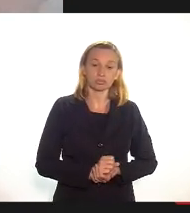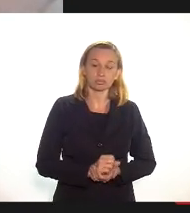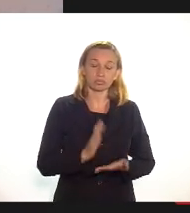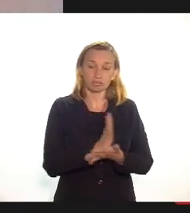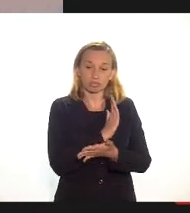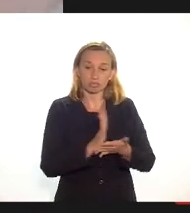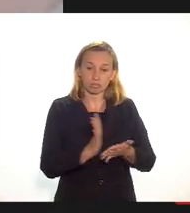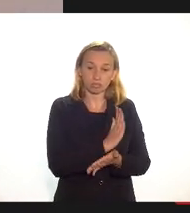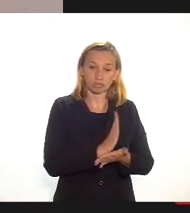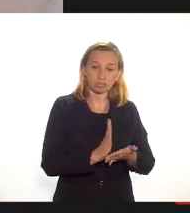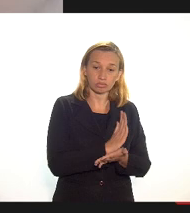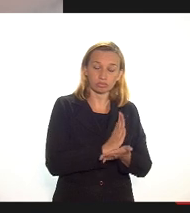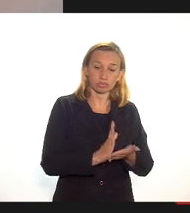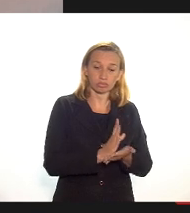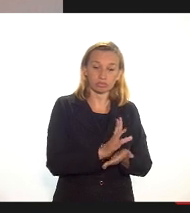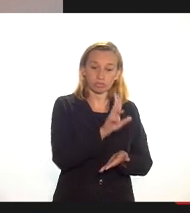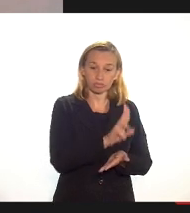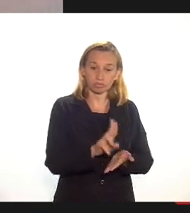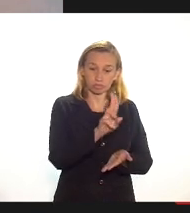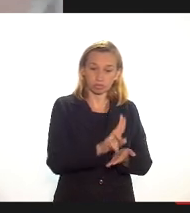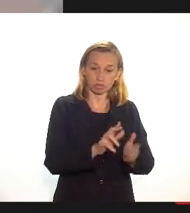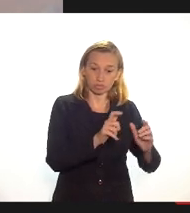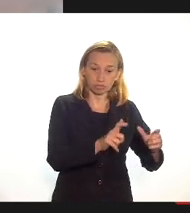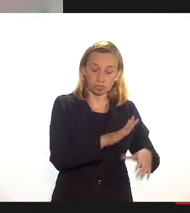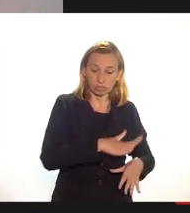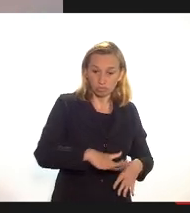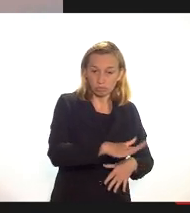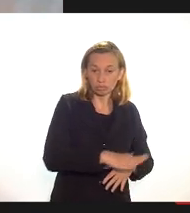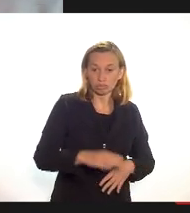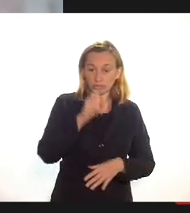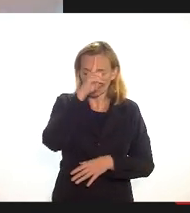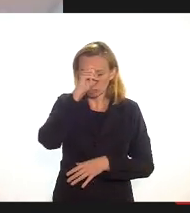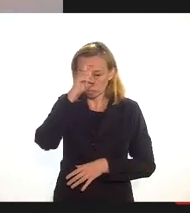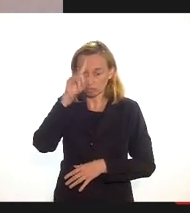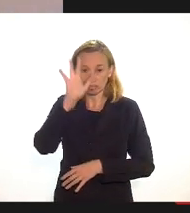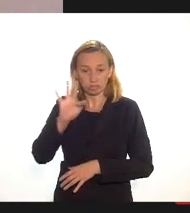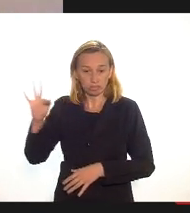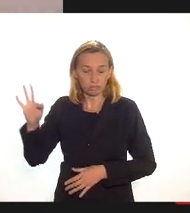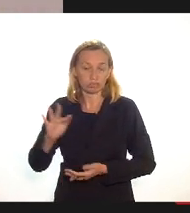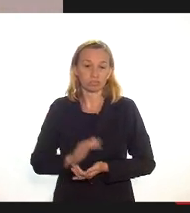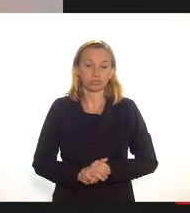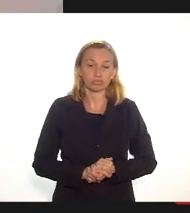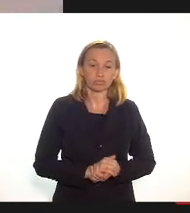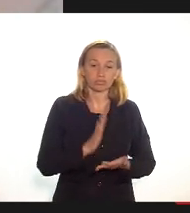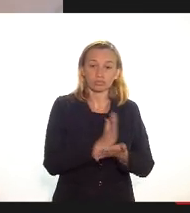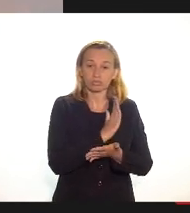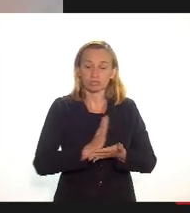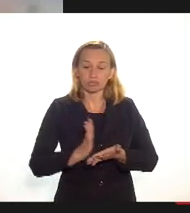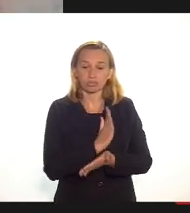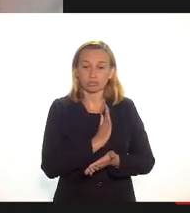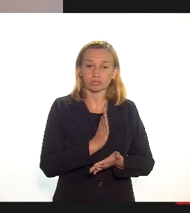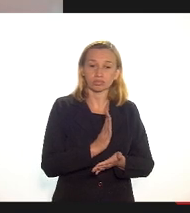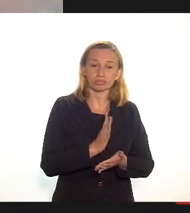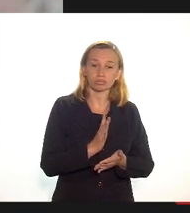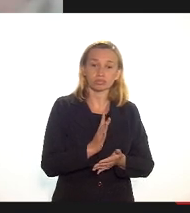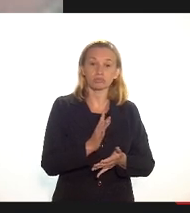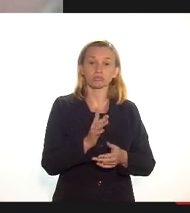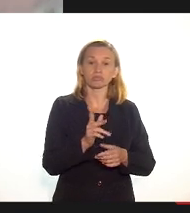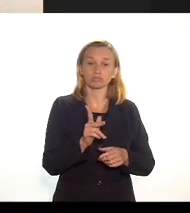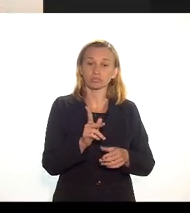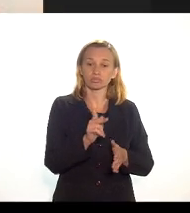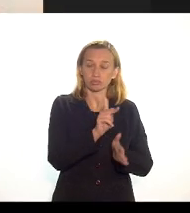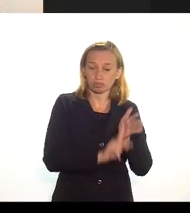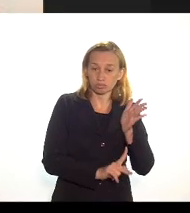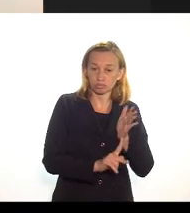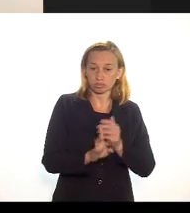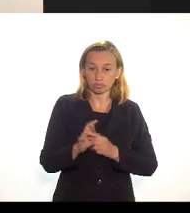cessão de uso do espaço dos hospitais federais para implementação de algum projeto da Rede Dó. Que a